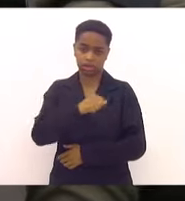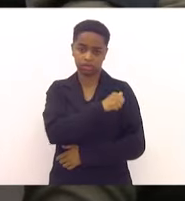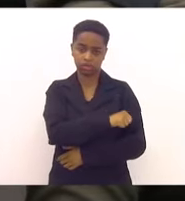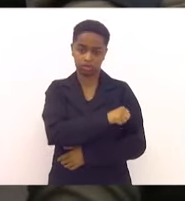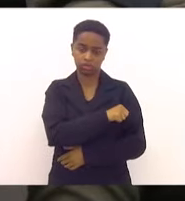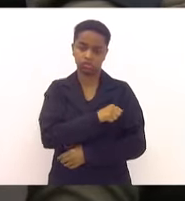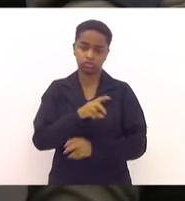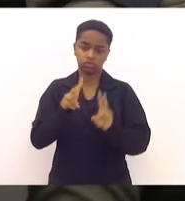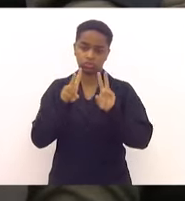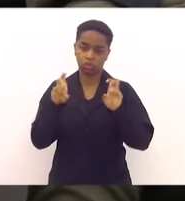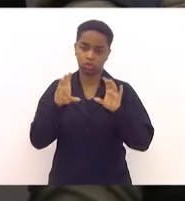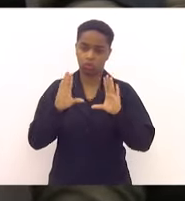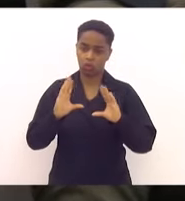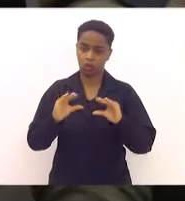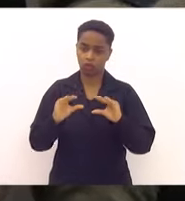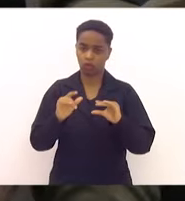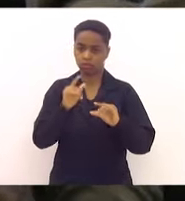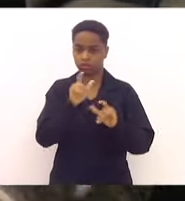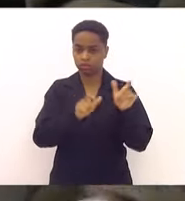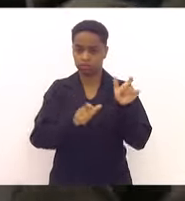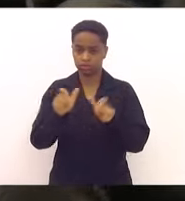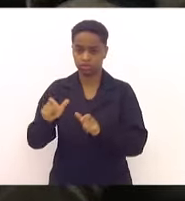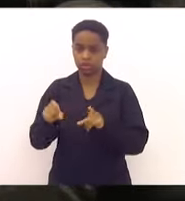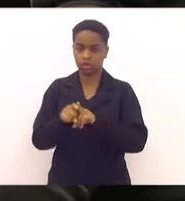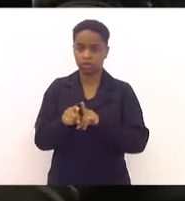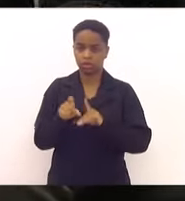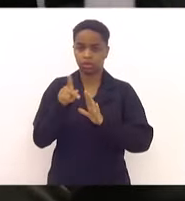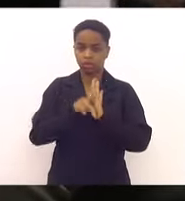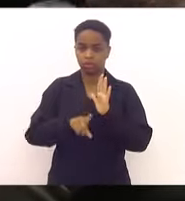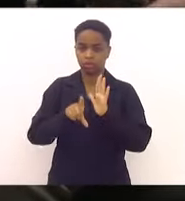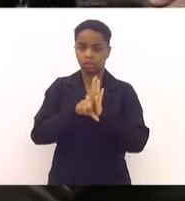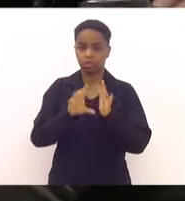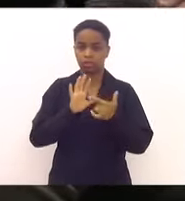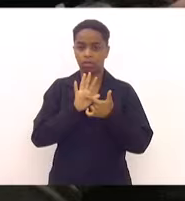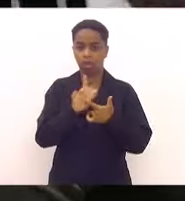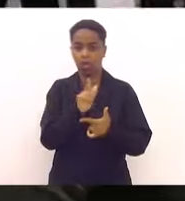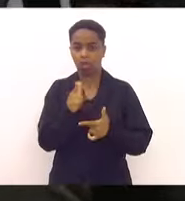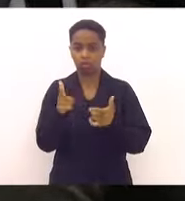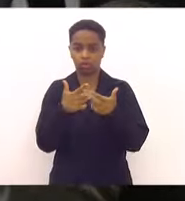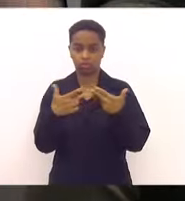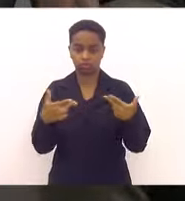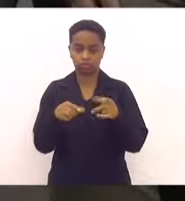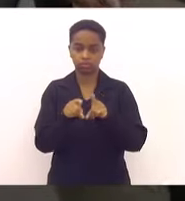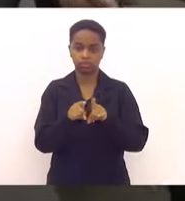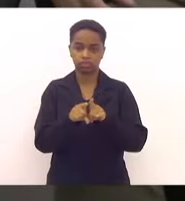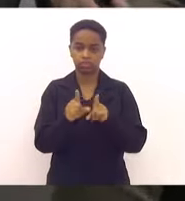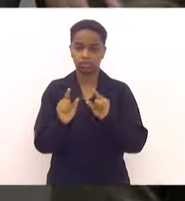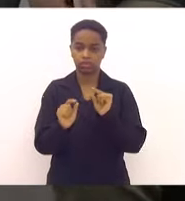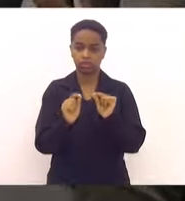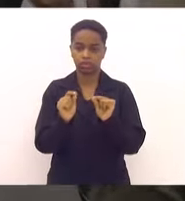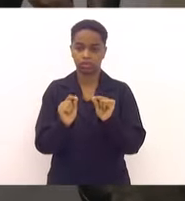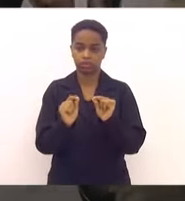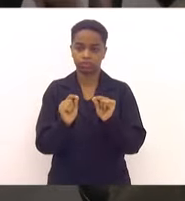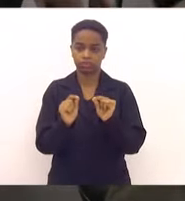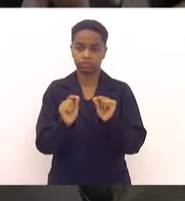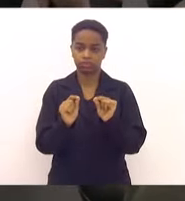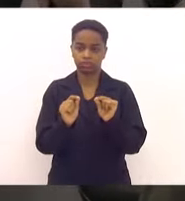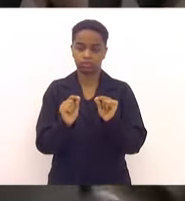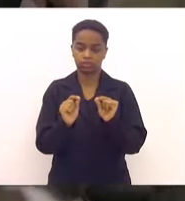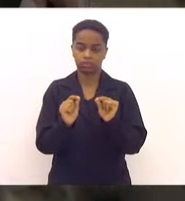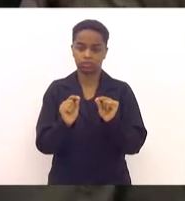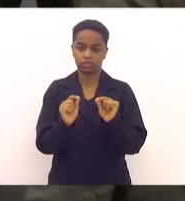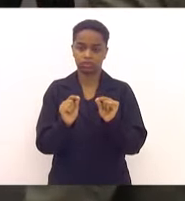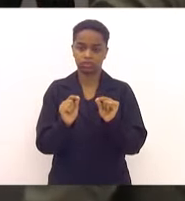respeito ao conforto, né, dos passageiros. Esse projeto ele traz um outro elemento, que é o elemento da